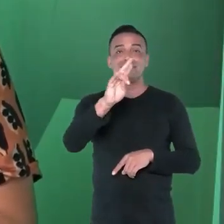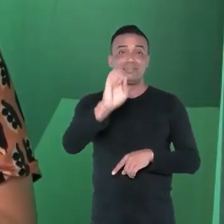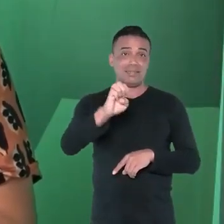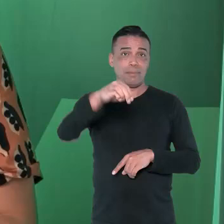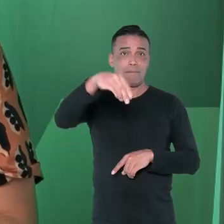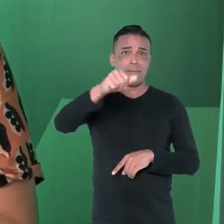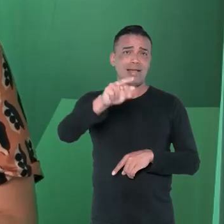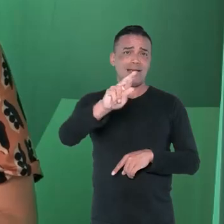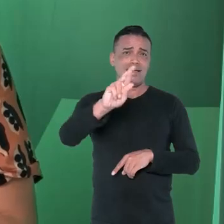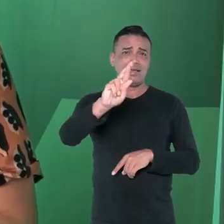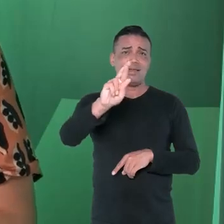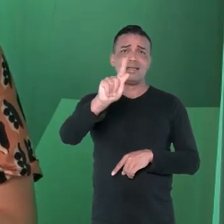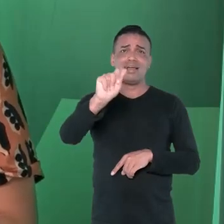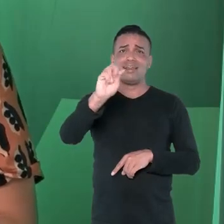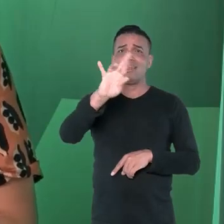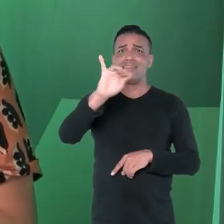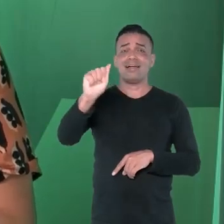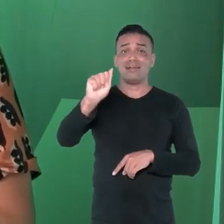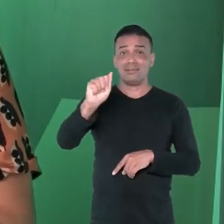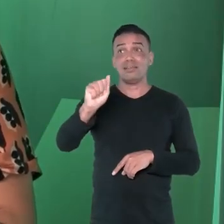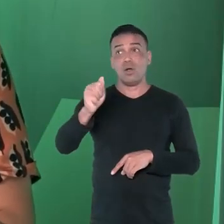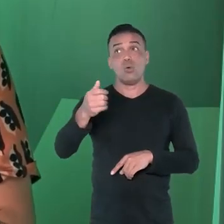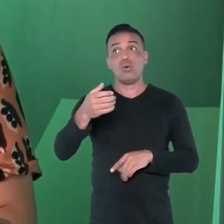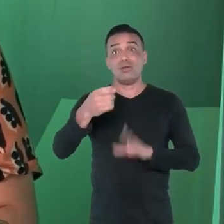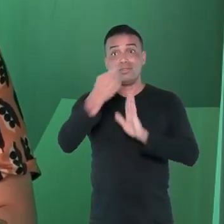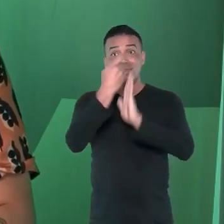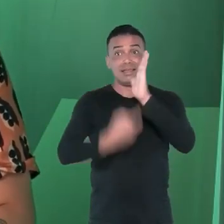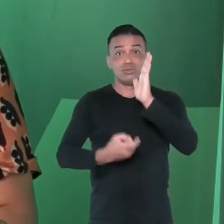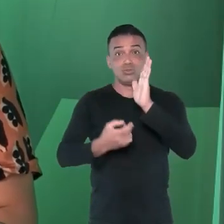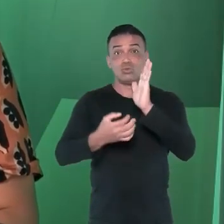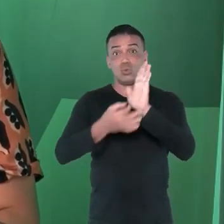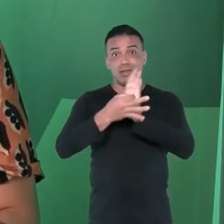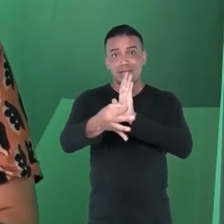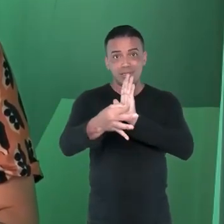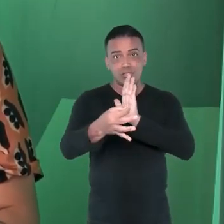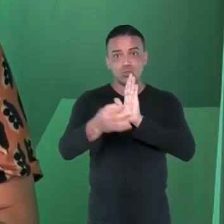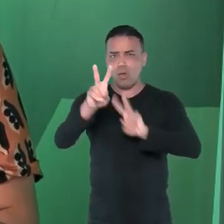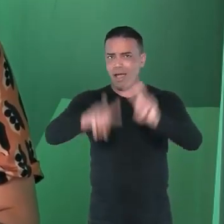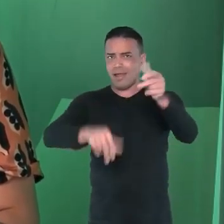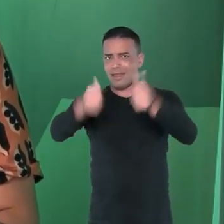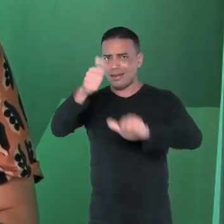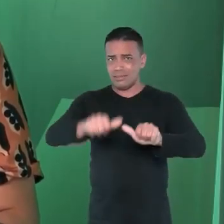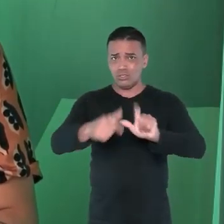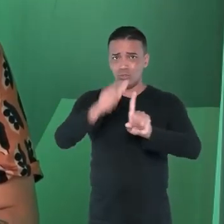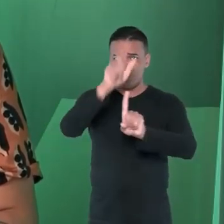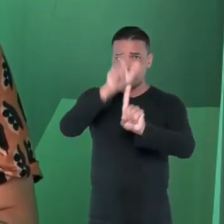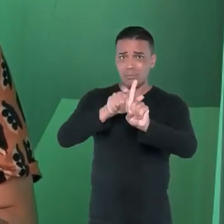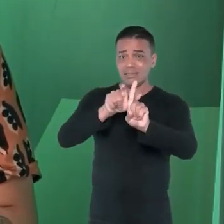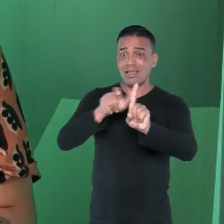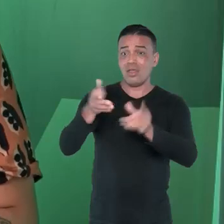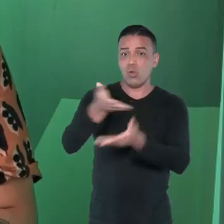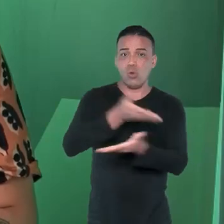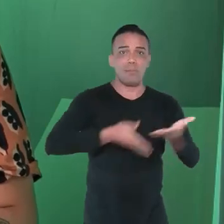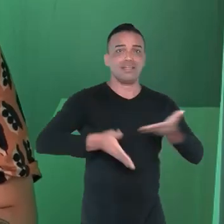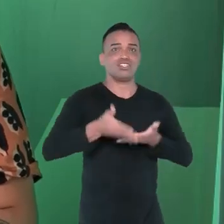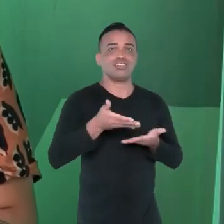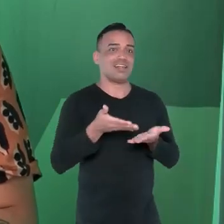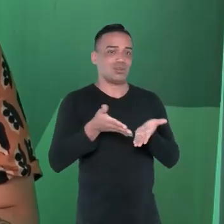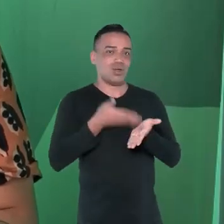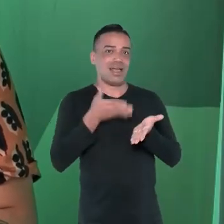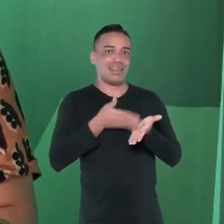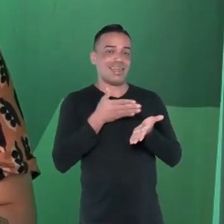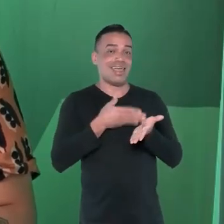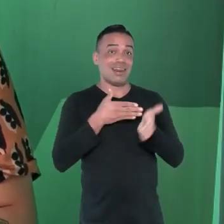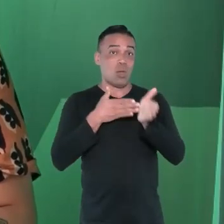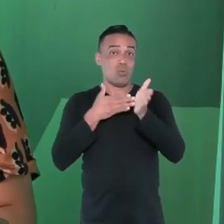como um texto crítico, um texto analítico do personagem, mas é como se ele estivesse compartilhando um caderno com a gente, é um